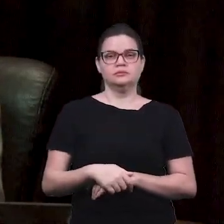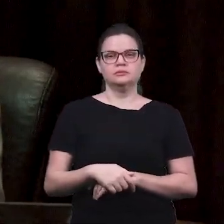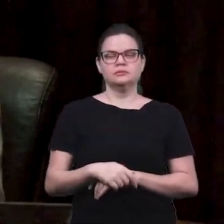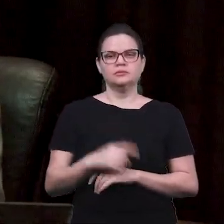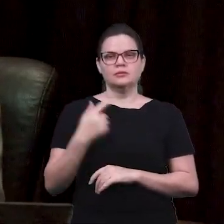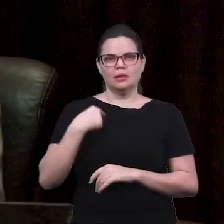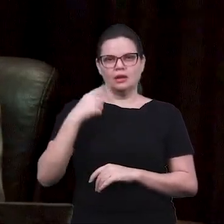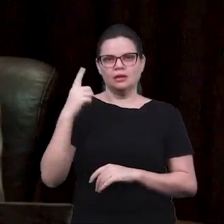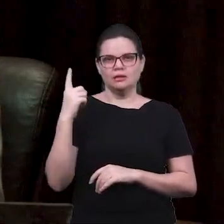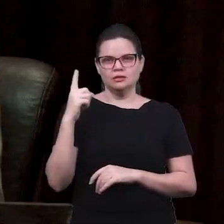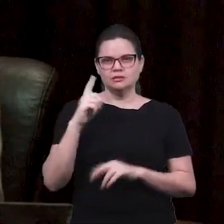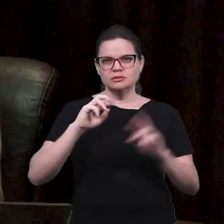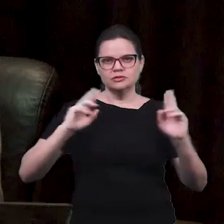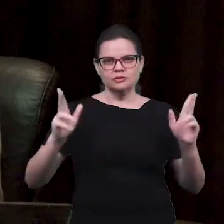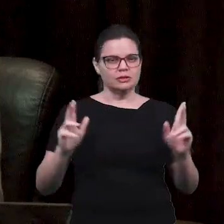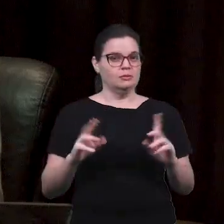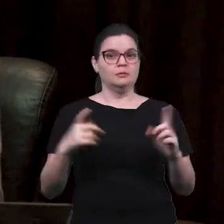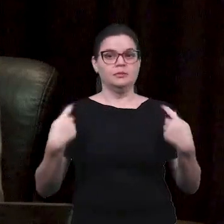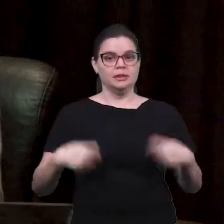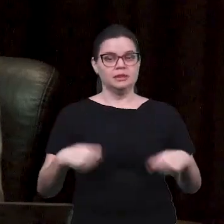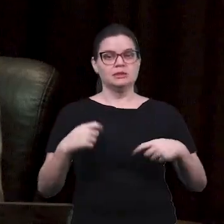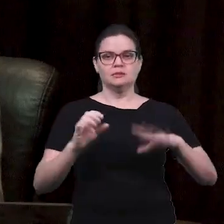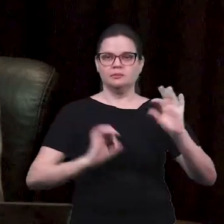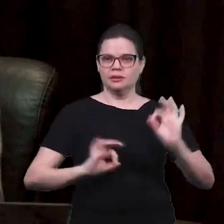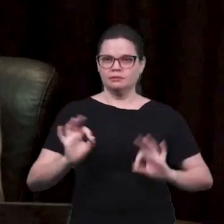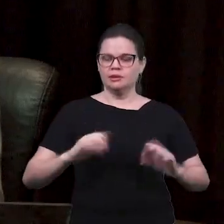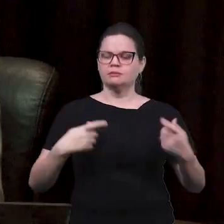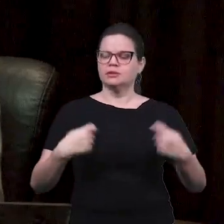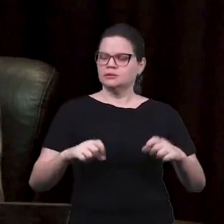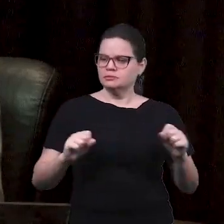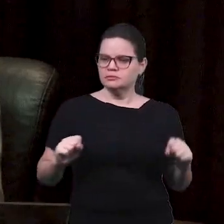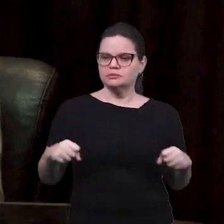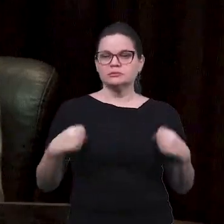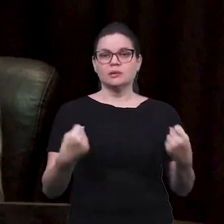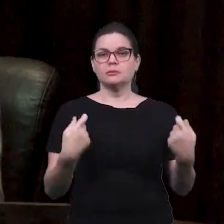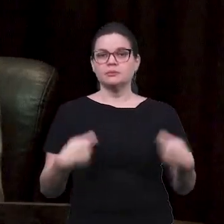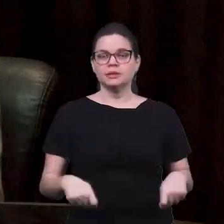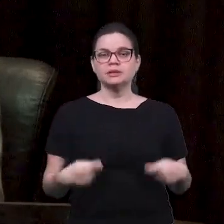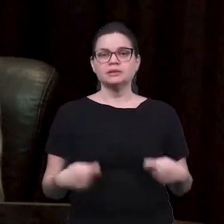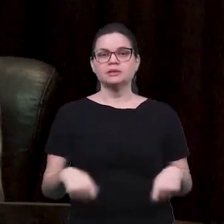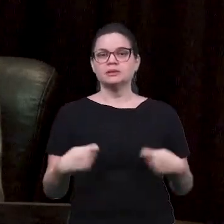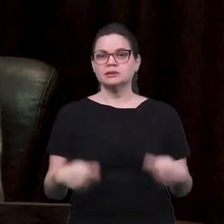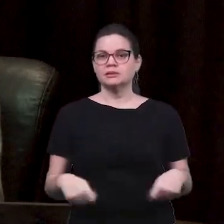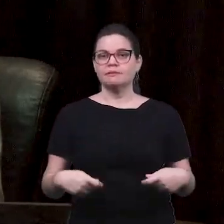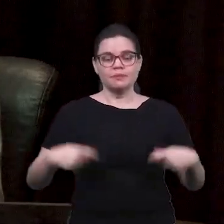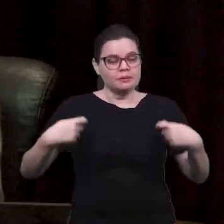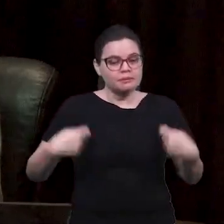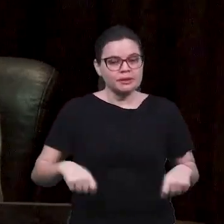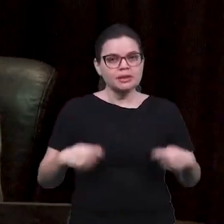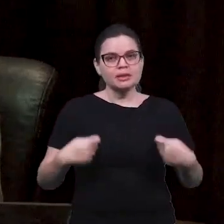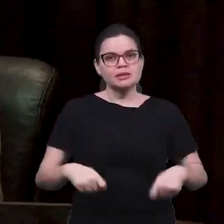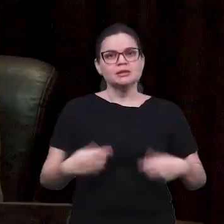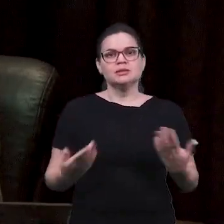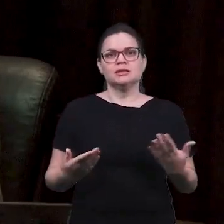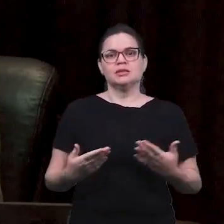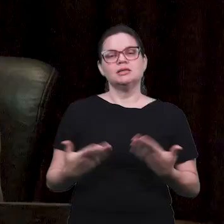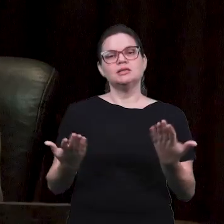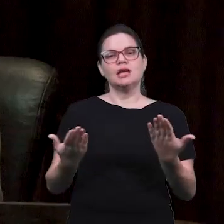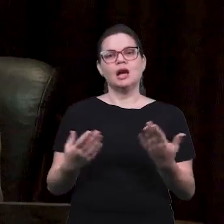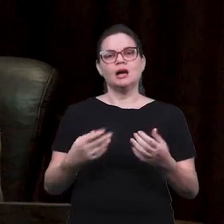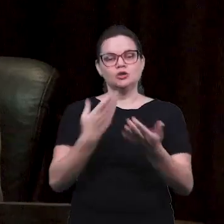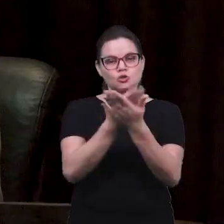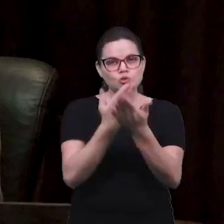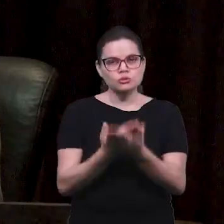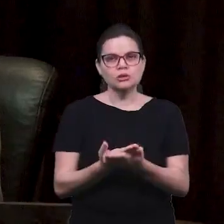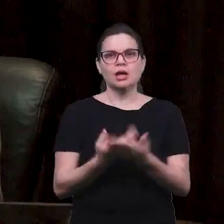é diferente. A pessoa tem que se preparar, tem que se empenhar, tem que buscar. Não é só orar, vou jejuar,